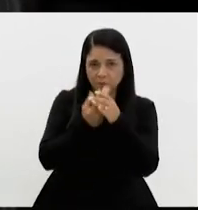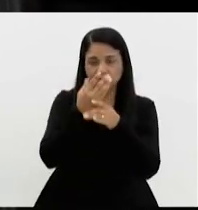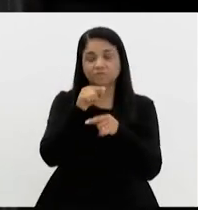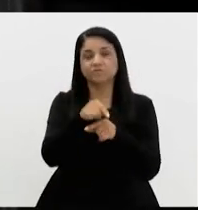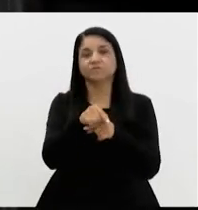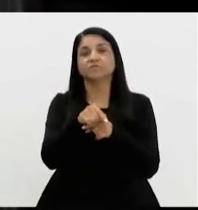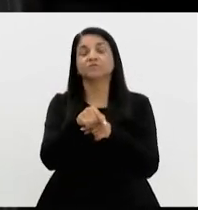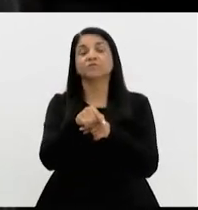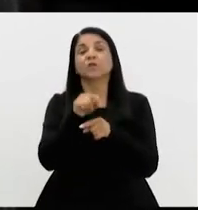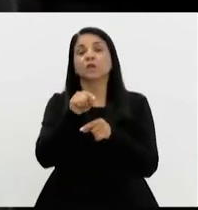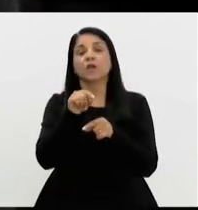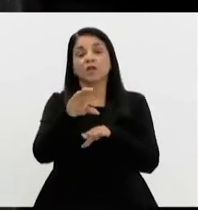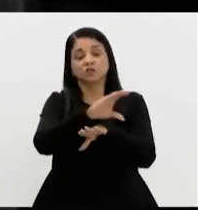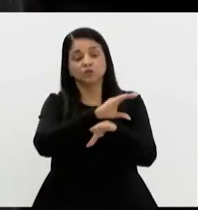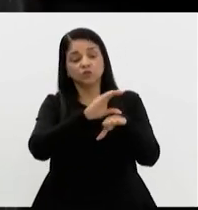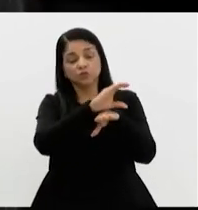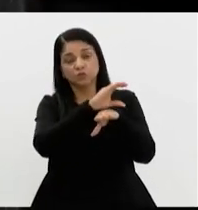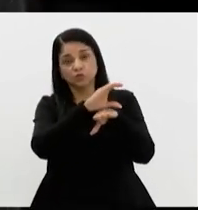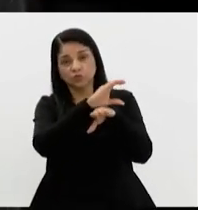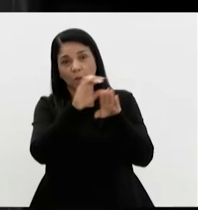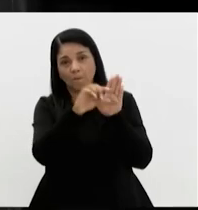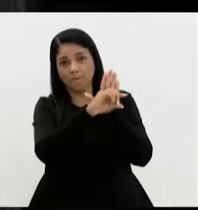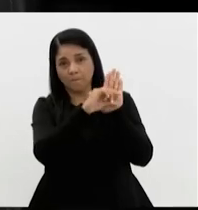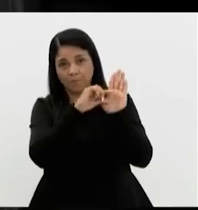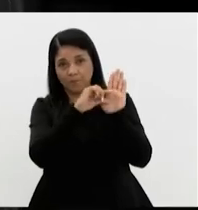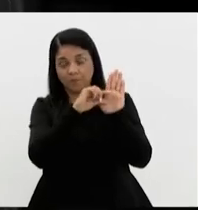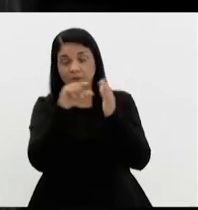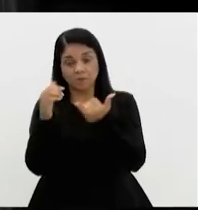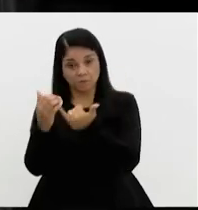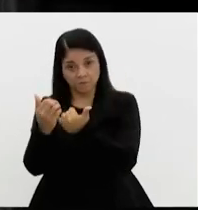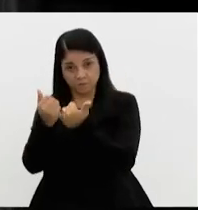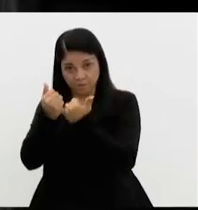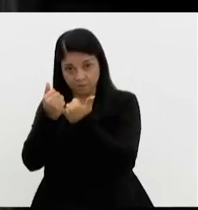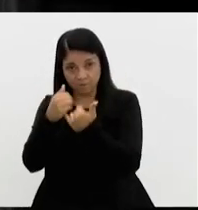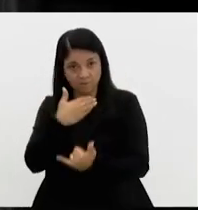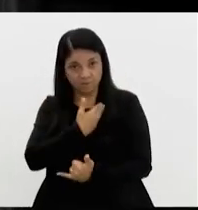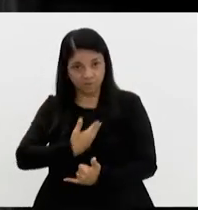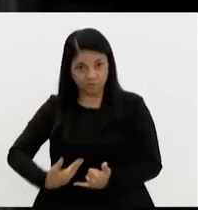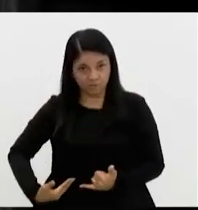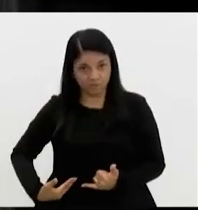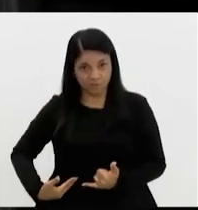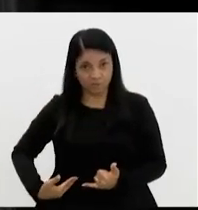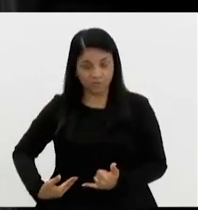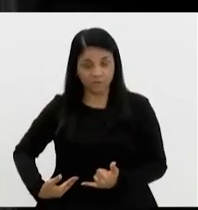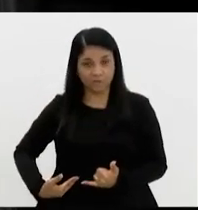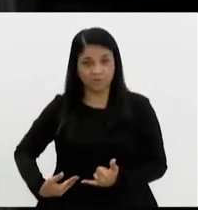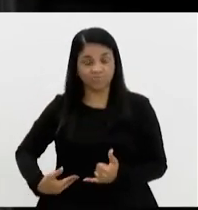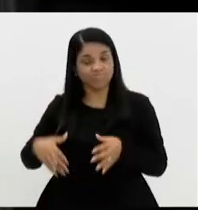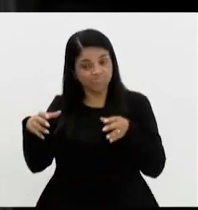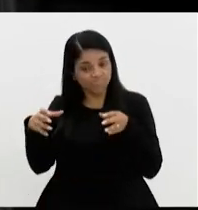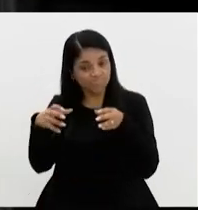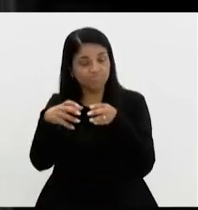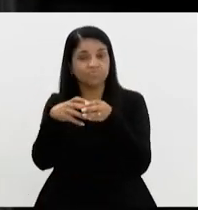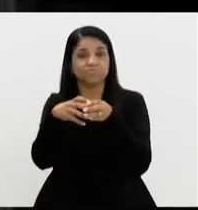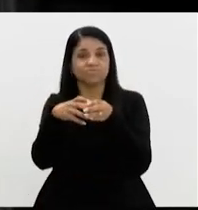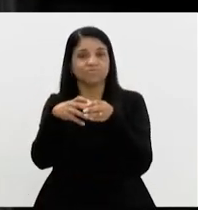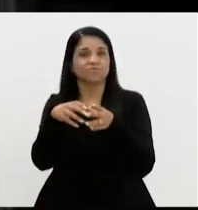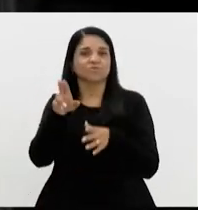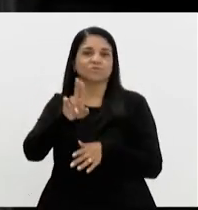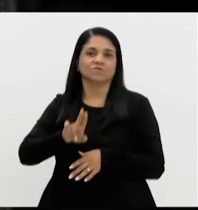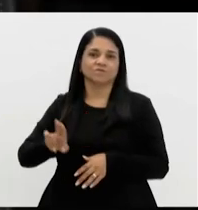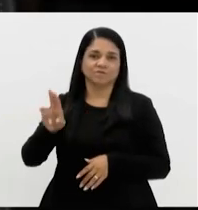estabelece que é a partir do patrimônio público a serventia da coletividade